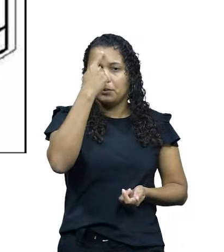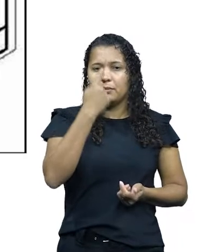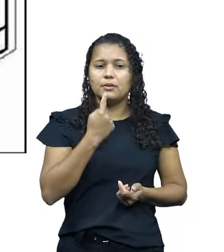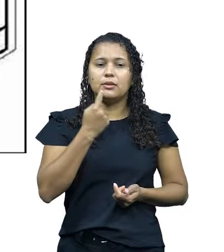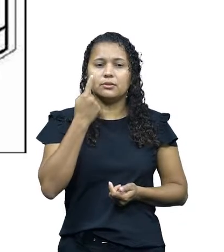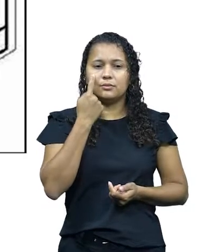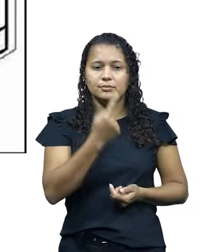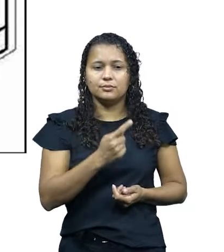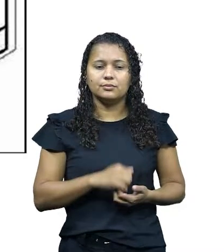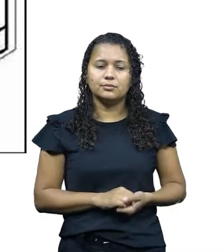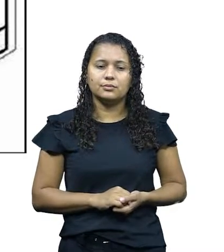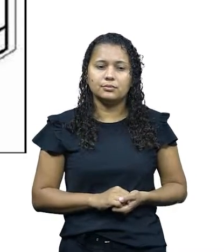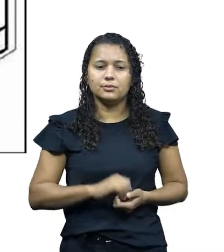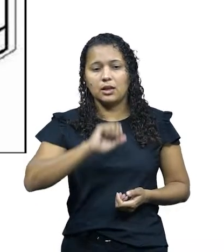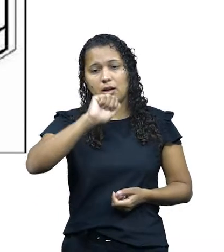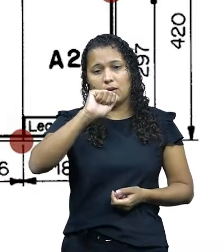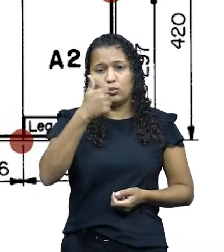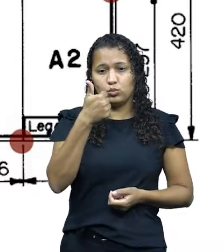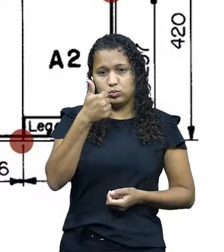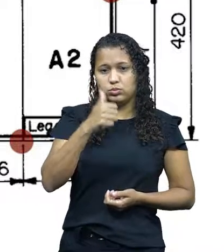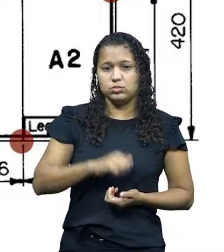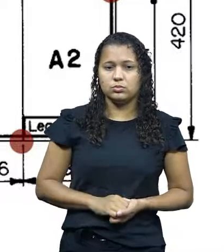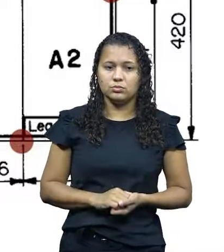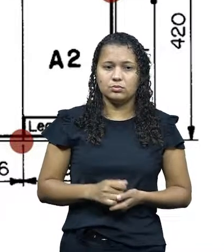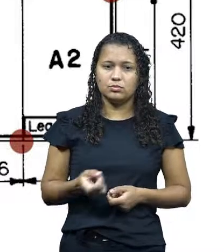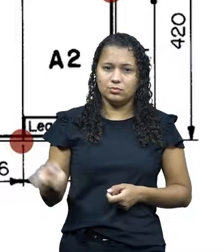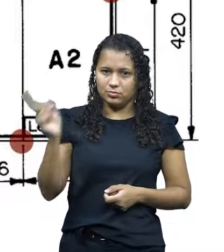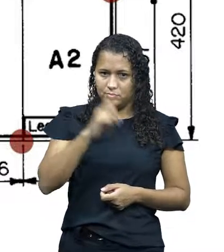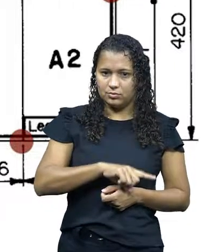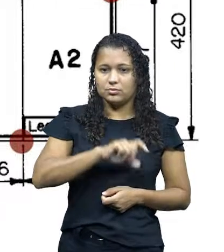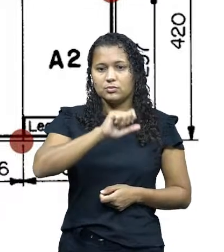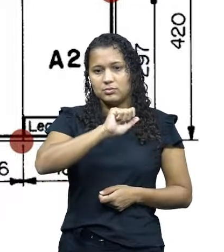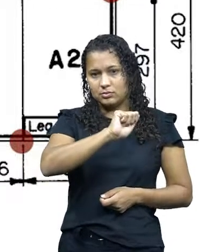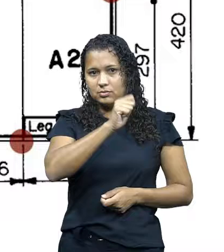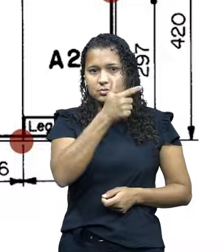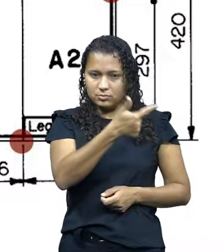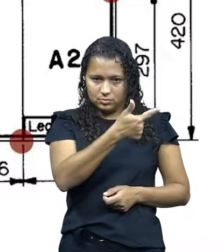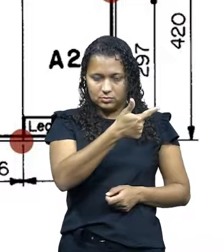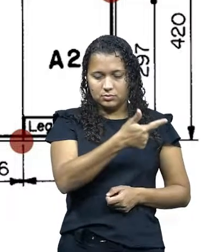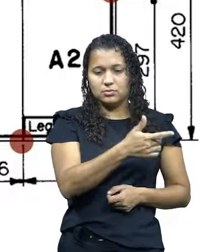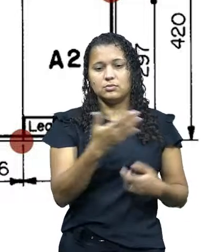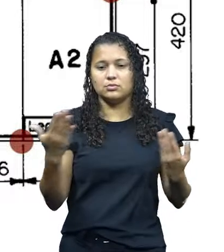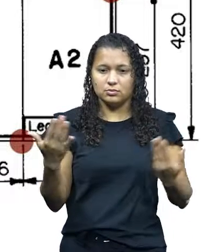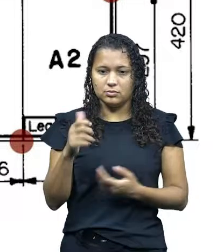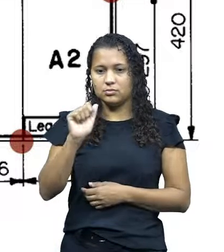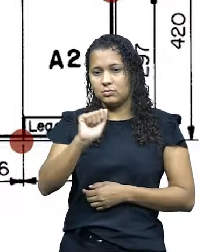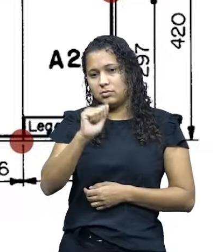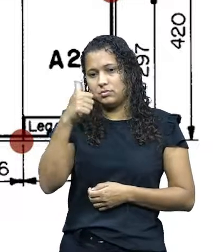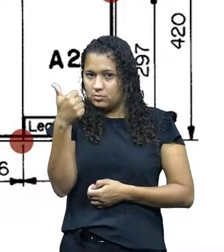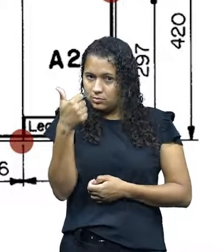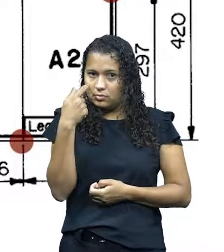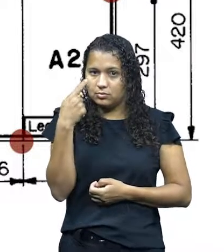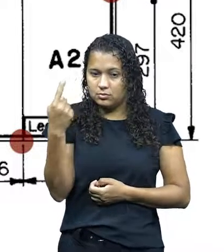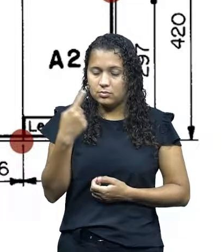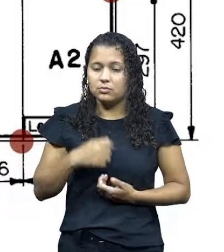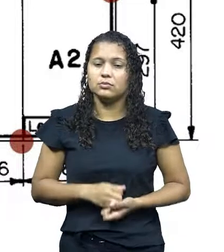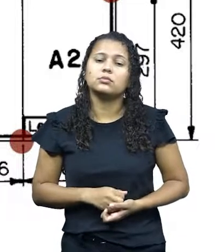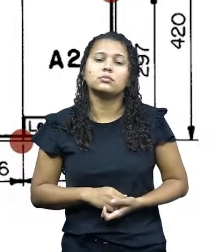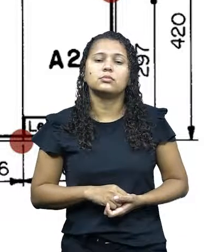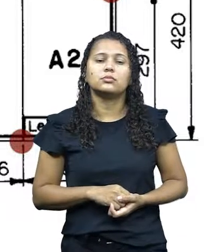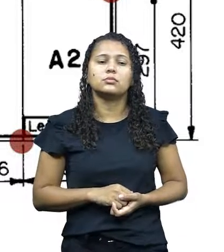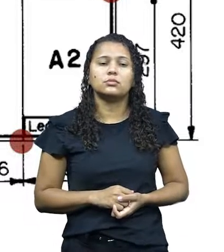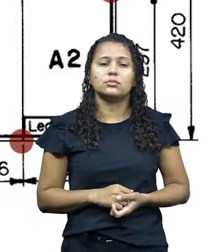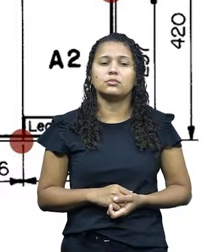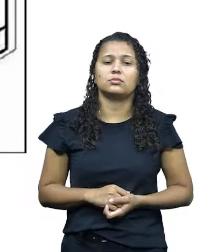de um formato A1. O anterior, era o formato A2, a próxima a gente vai ver o formato